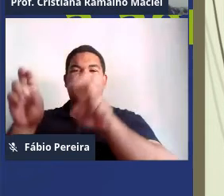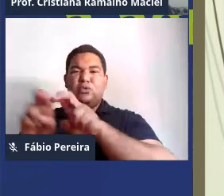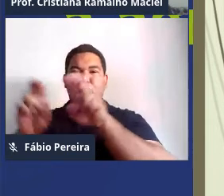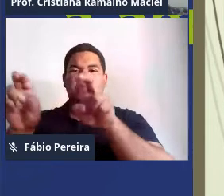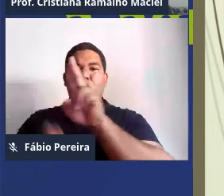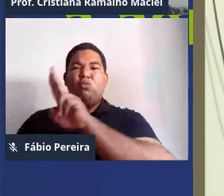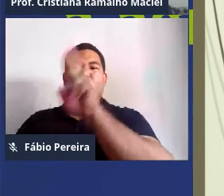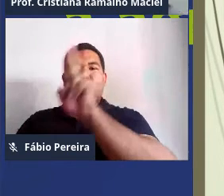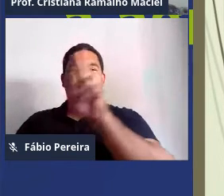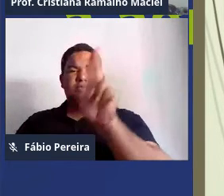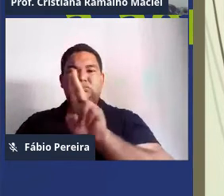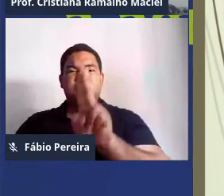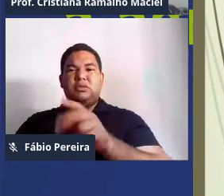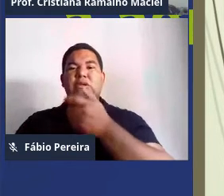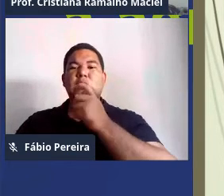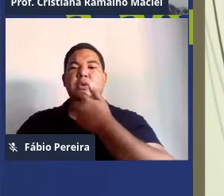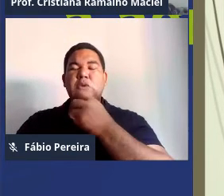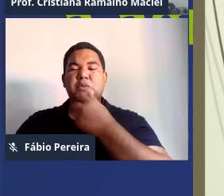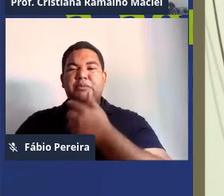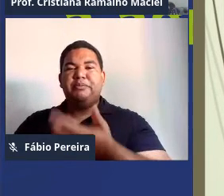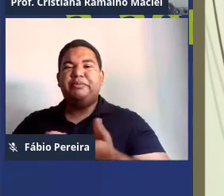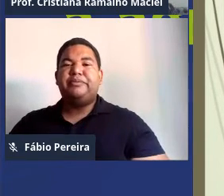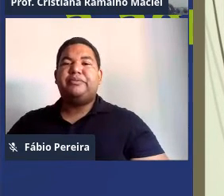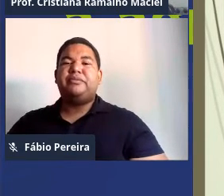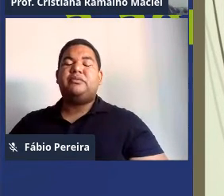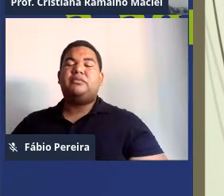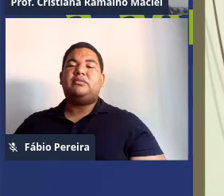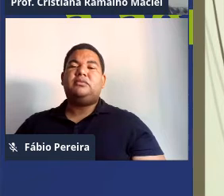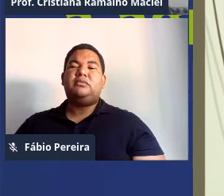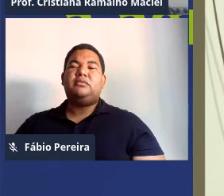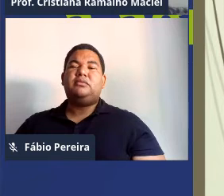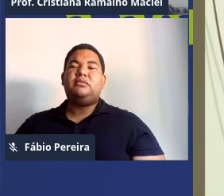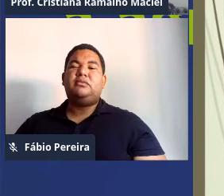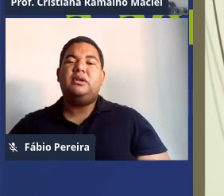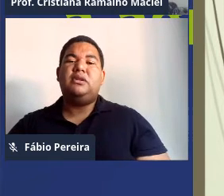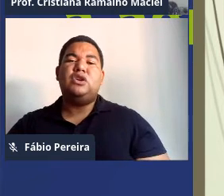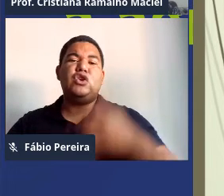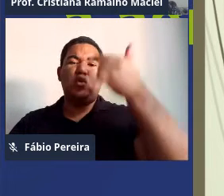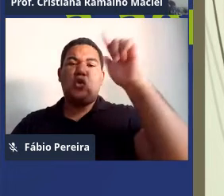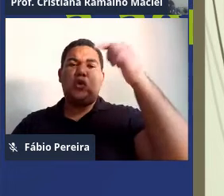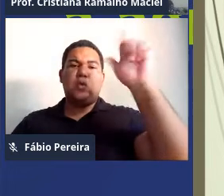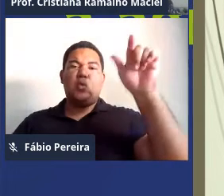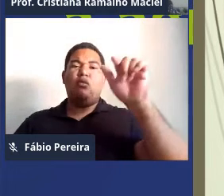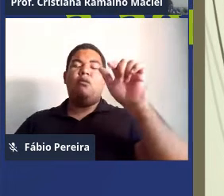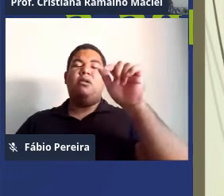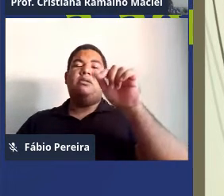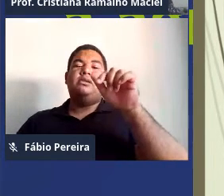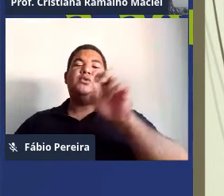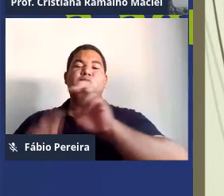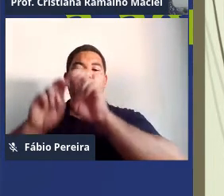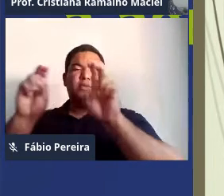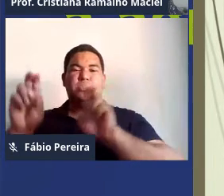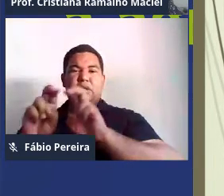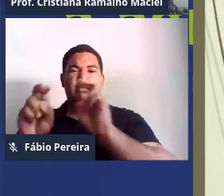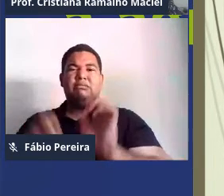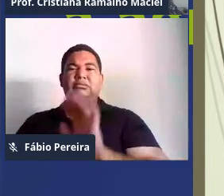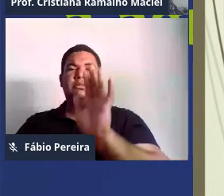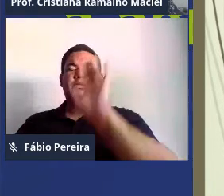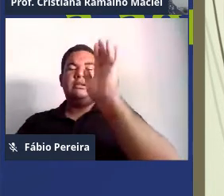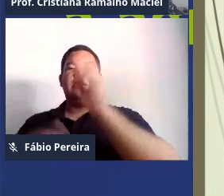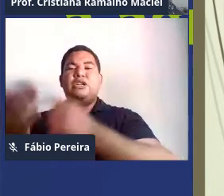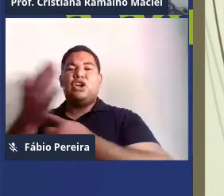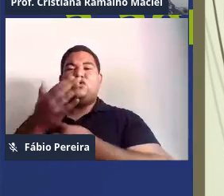ver sequências, MEB, para buscar genes, e tantos outros. Esse tipo de análise em sílico, eu não vou